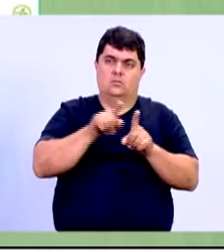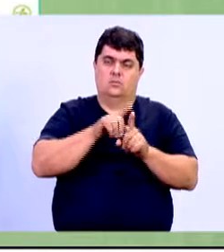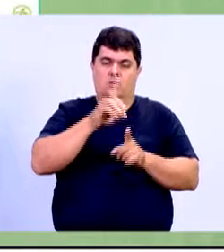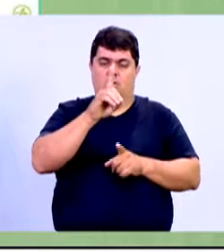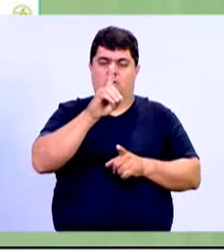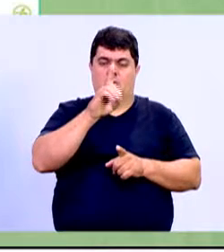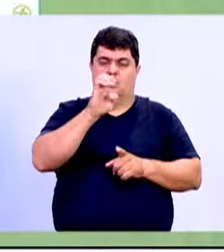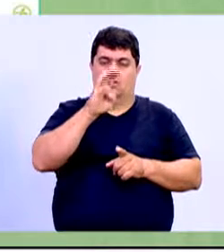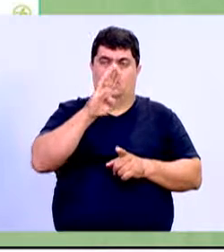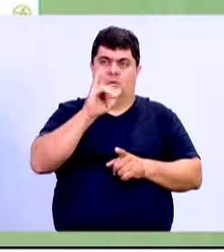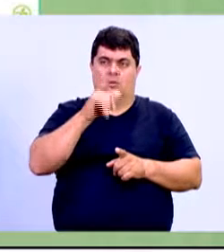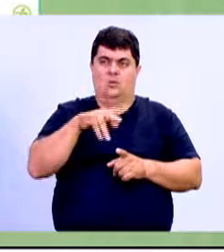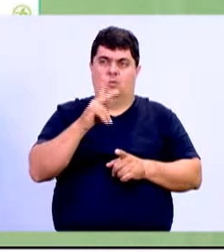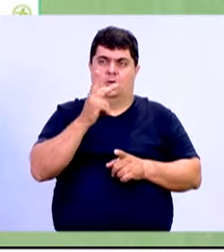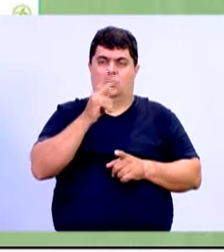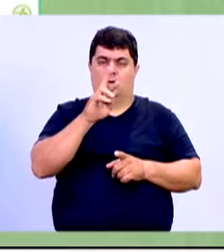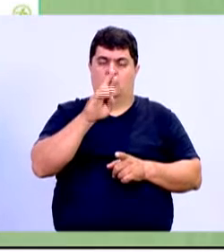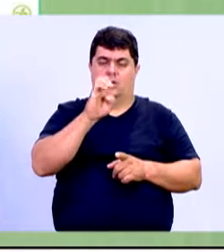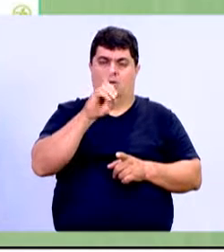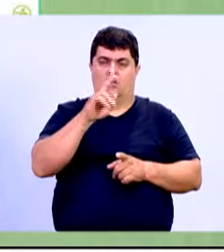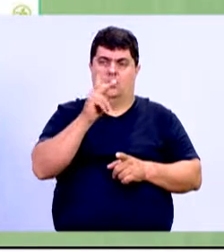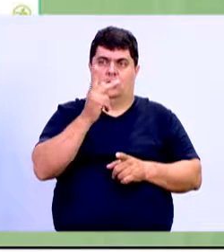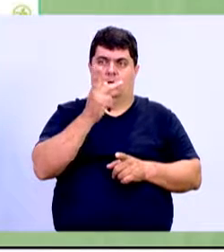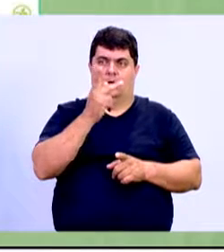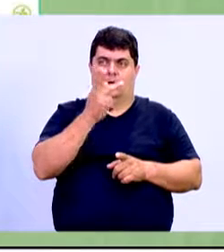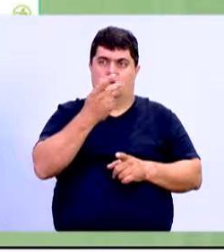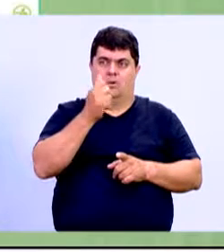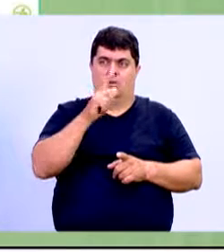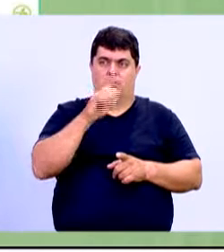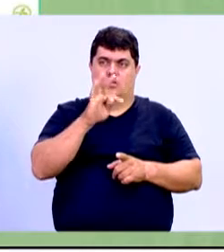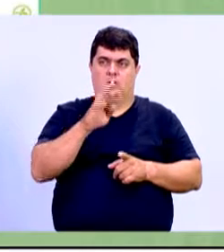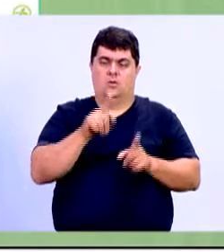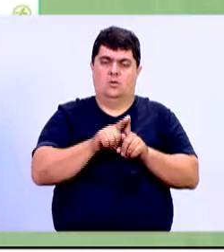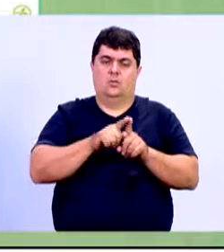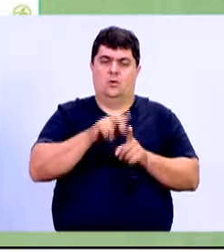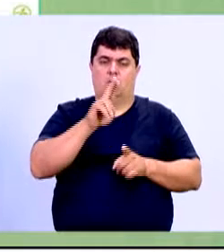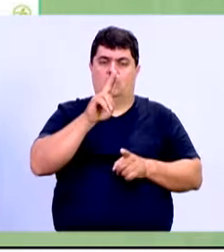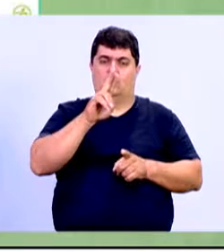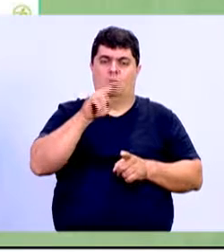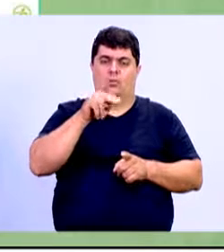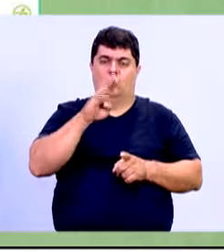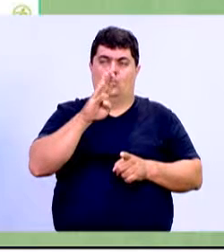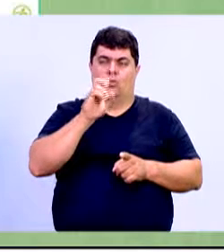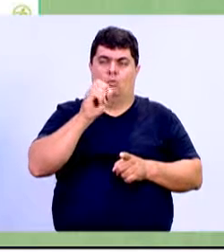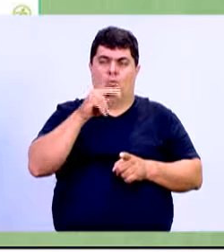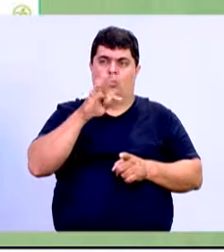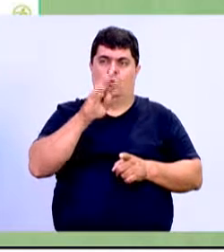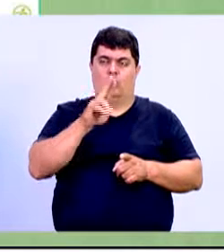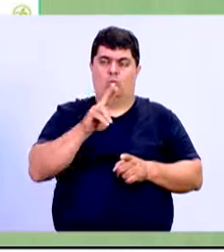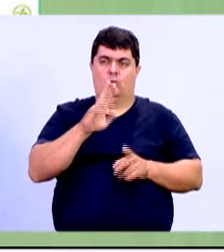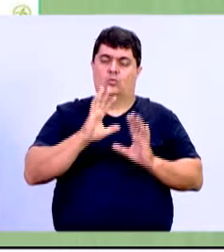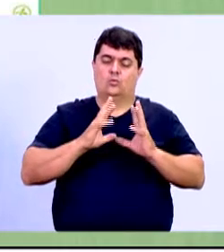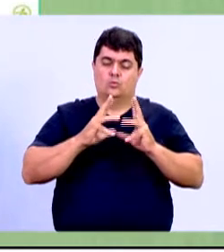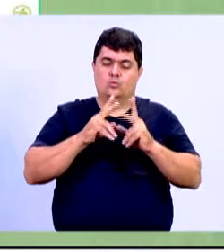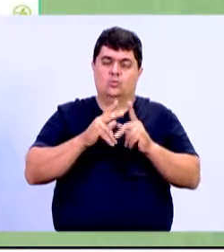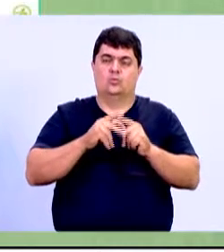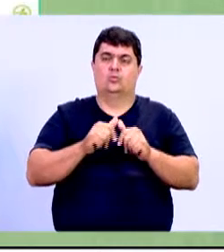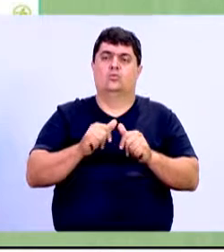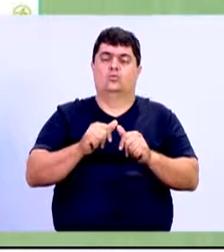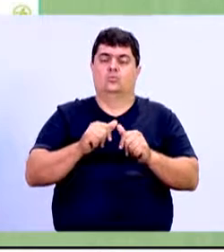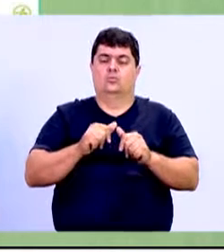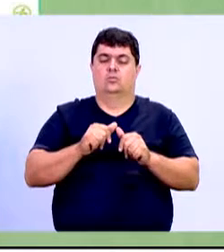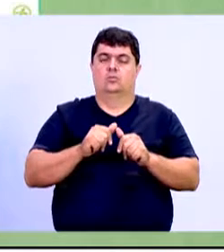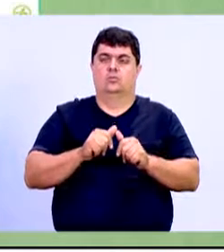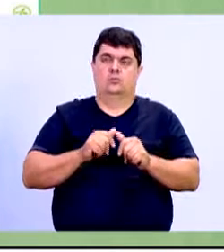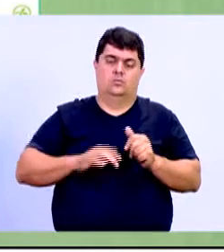Debian, Red Hat e Ubuntu, tá? Então, como vocês podem ver, o nosso ambiente ele é todo